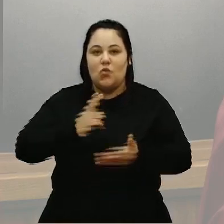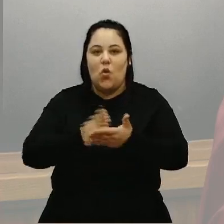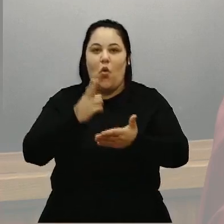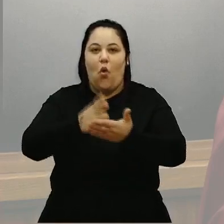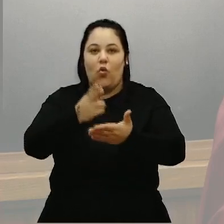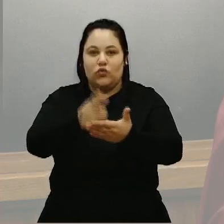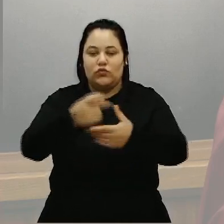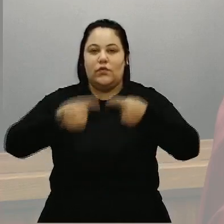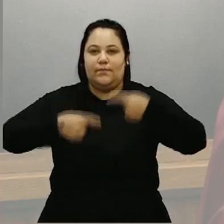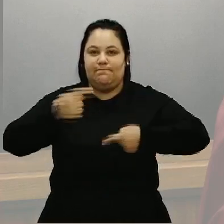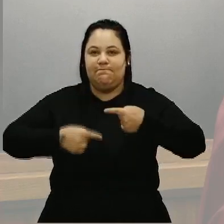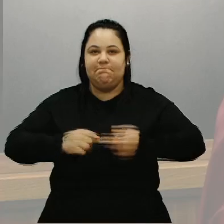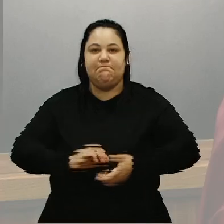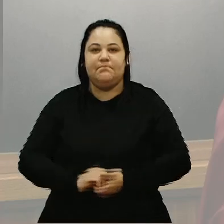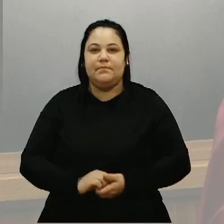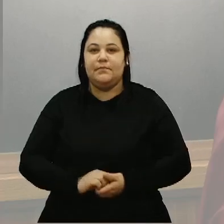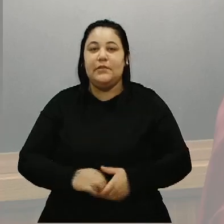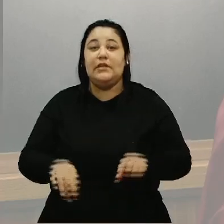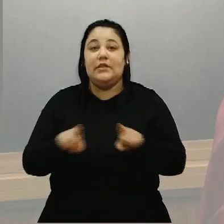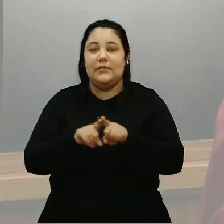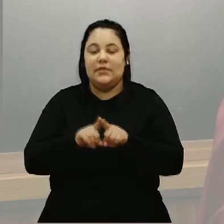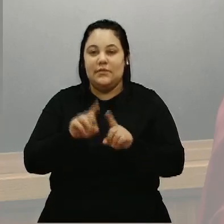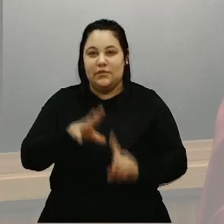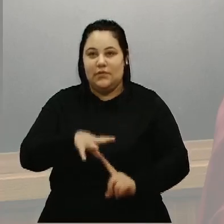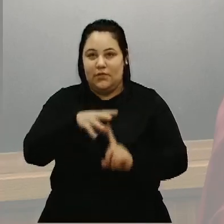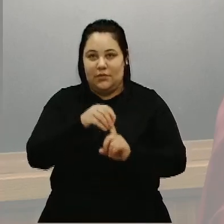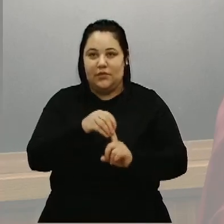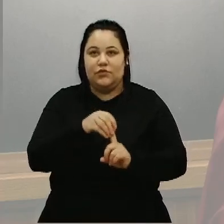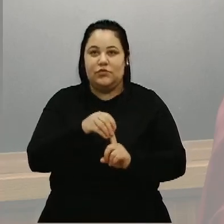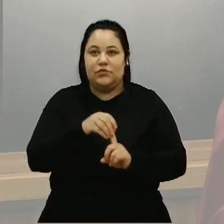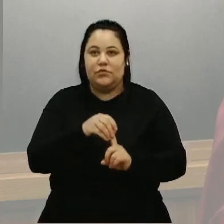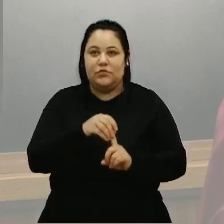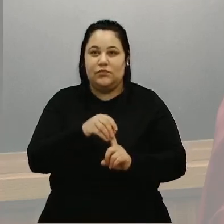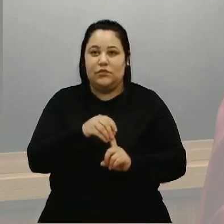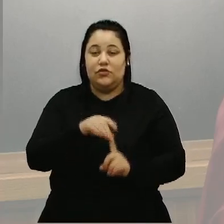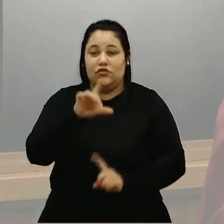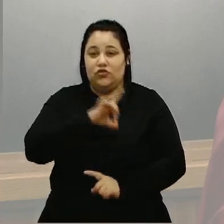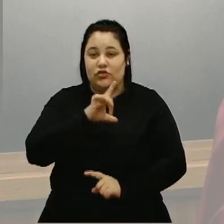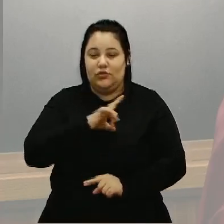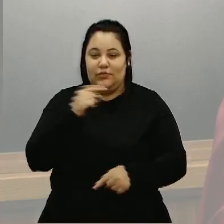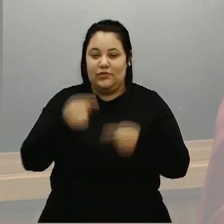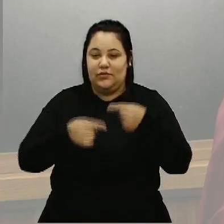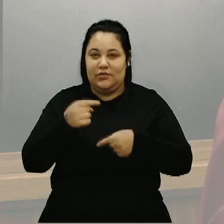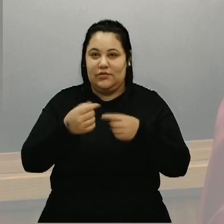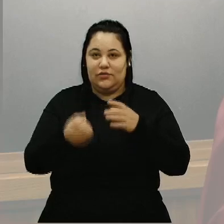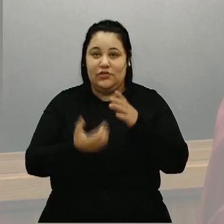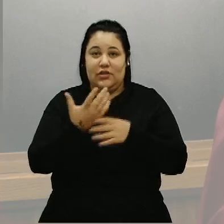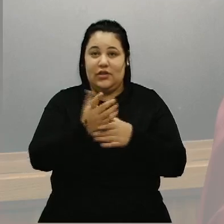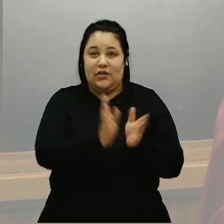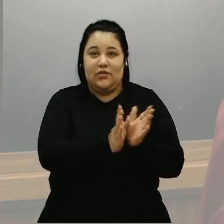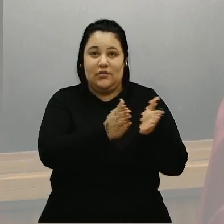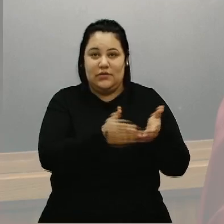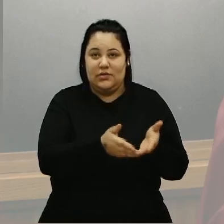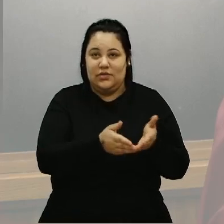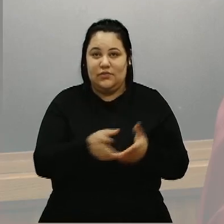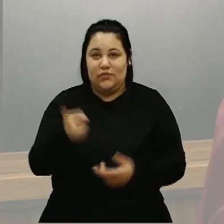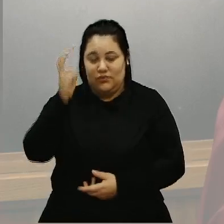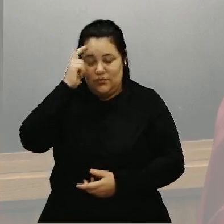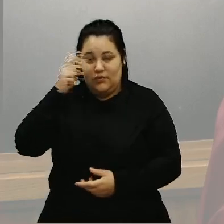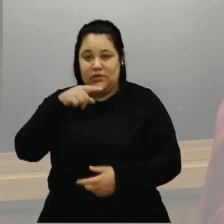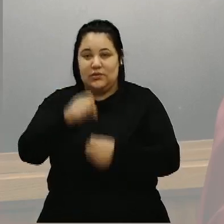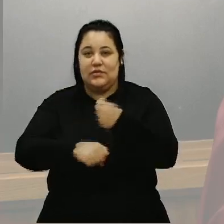com esse debate. Inclusive, né, nós tínhamos um debate de criar a Comissão de Cultura este